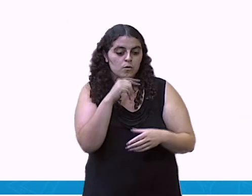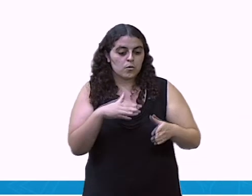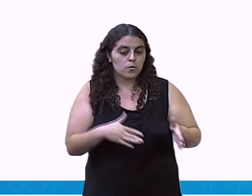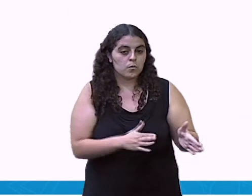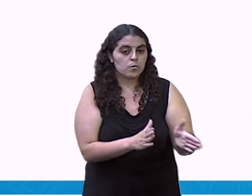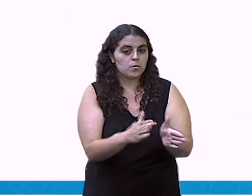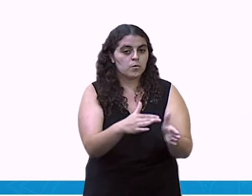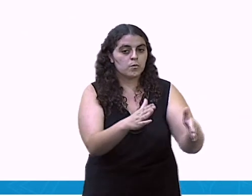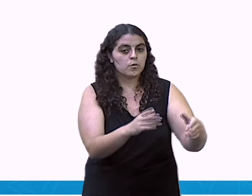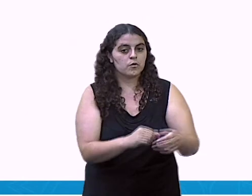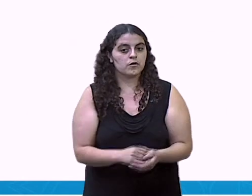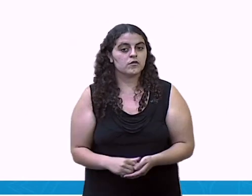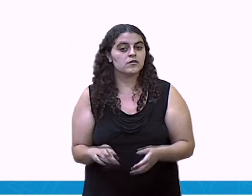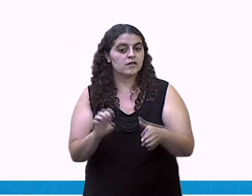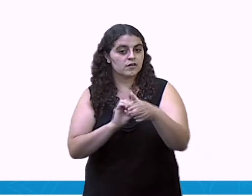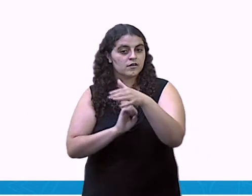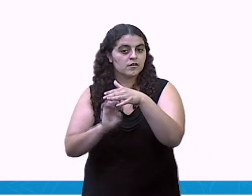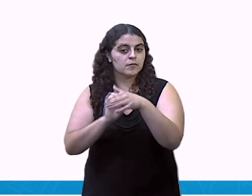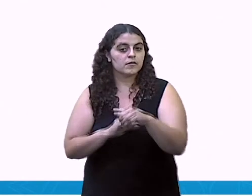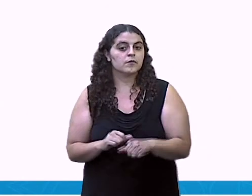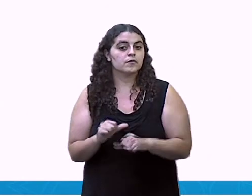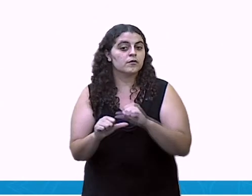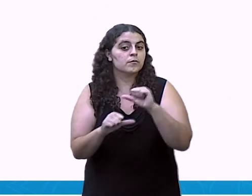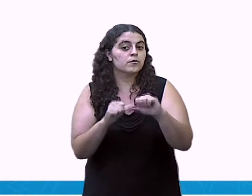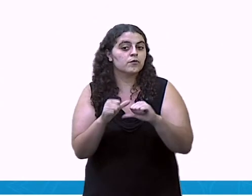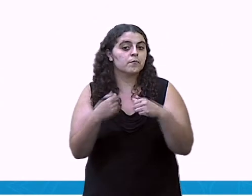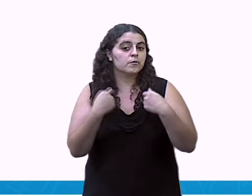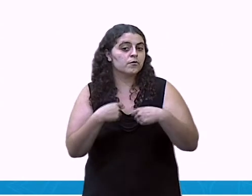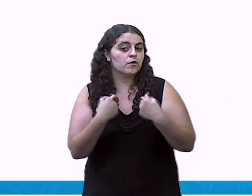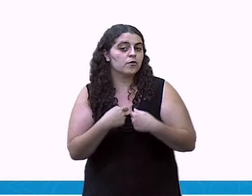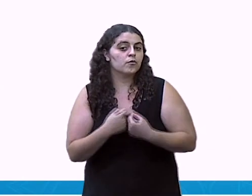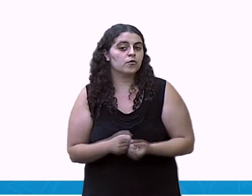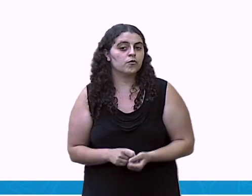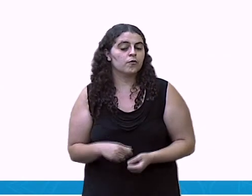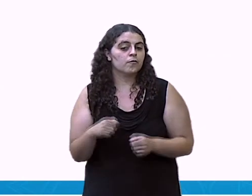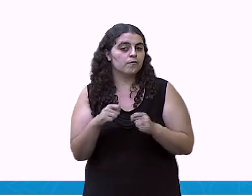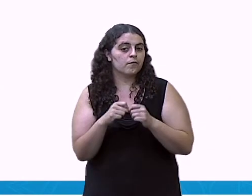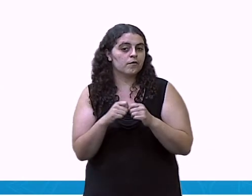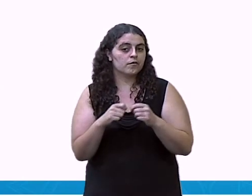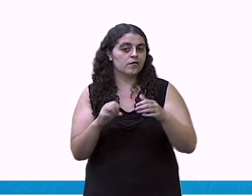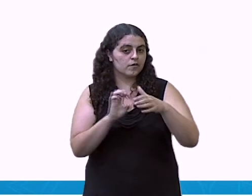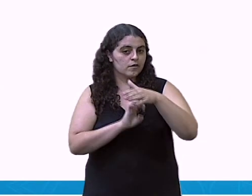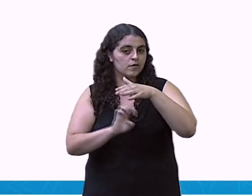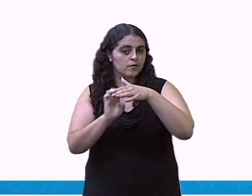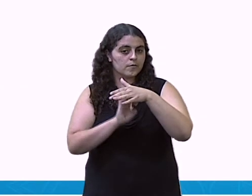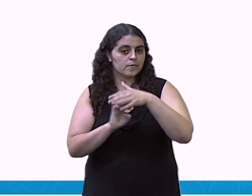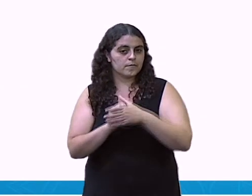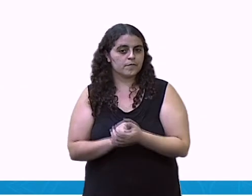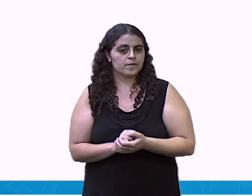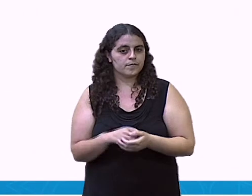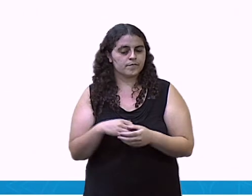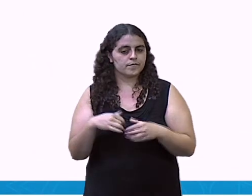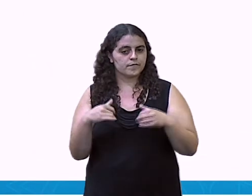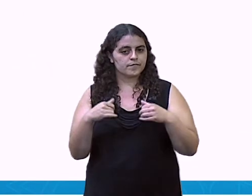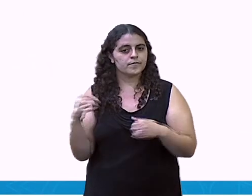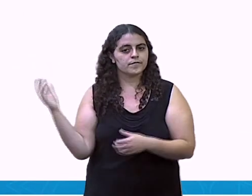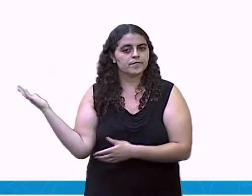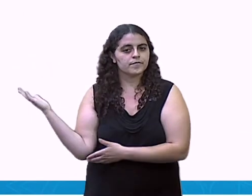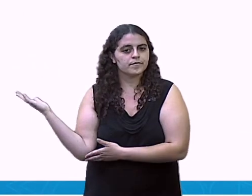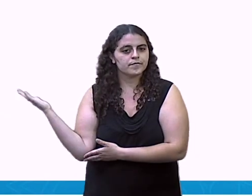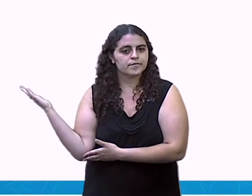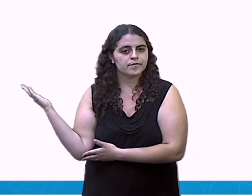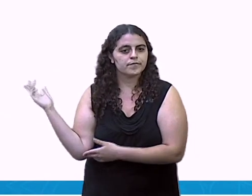rios, mas ele é uma paisagem modificada porque o homem precisou de construir para fornecer o quê? A energia elétrica.